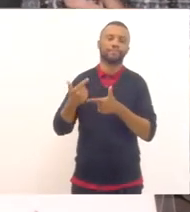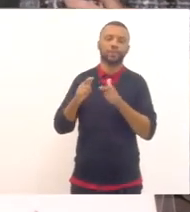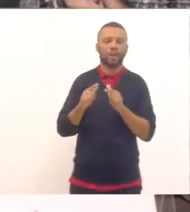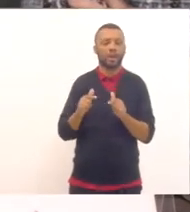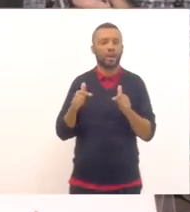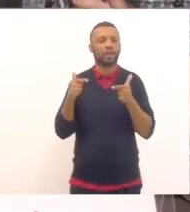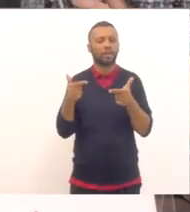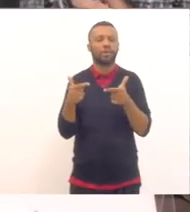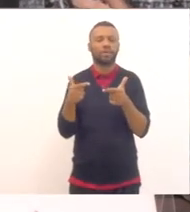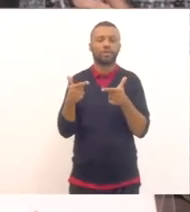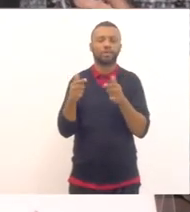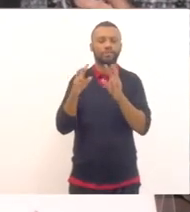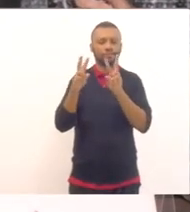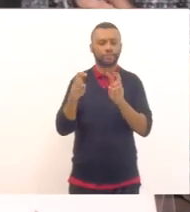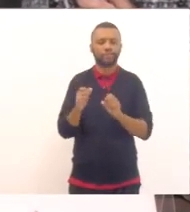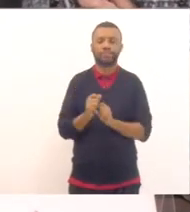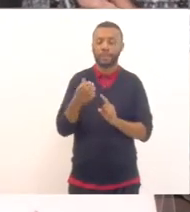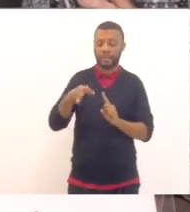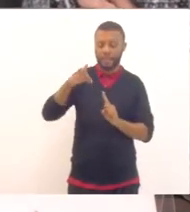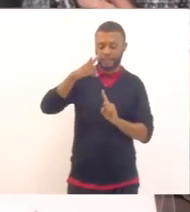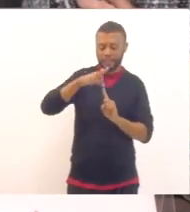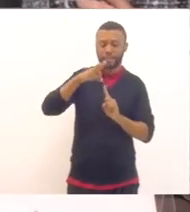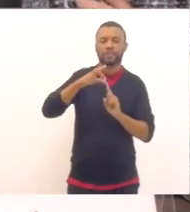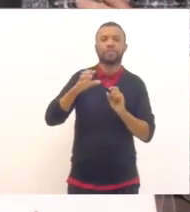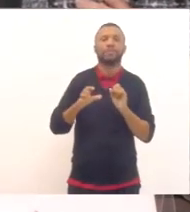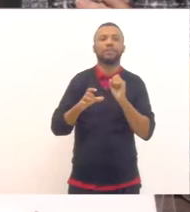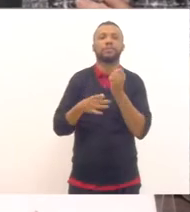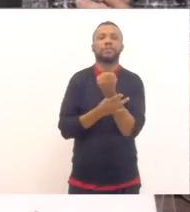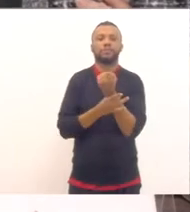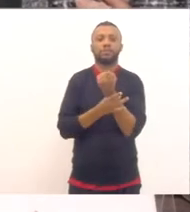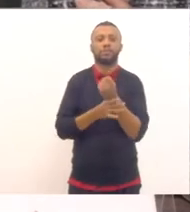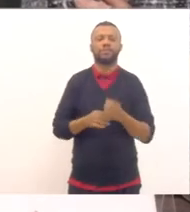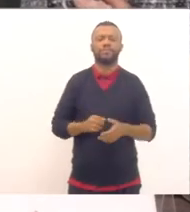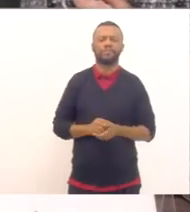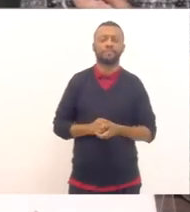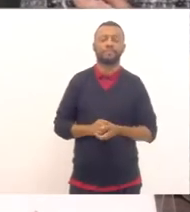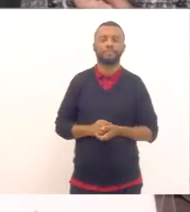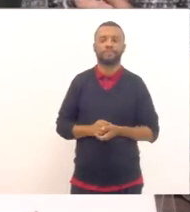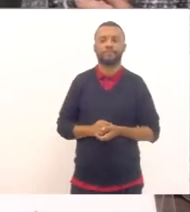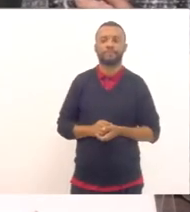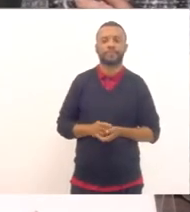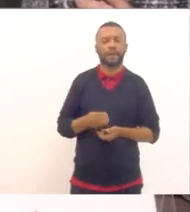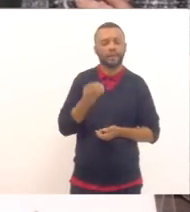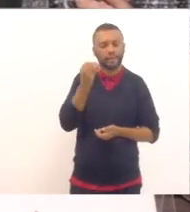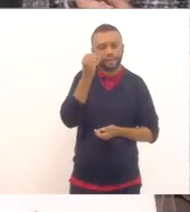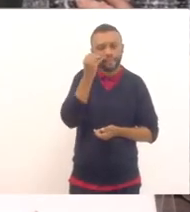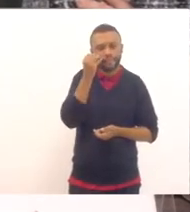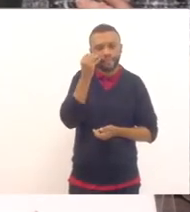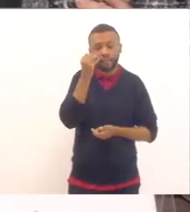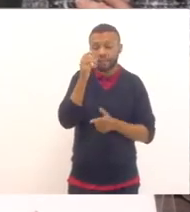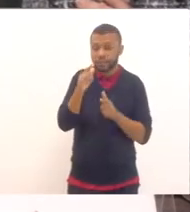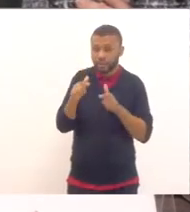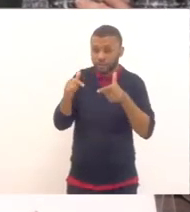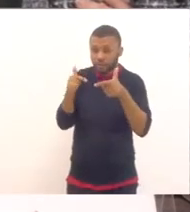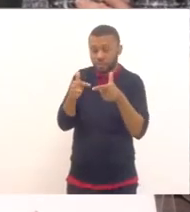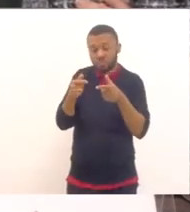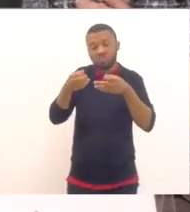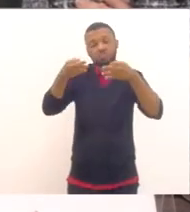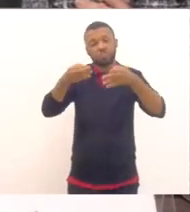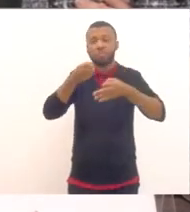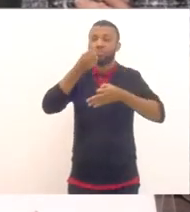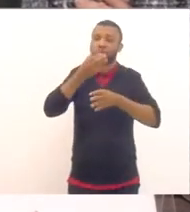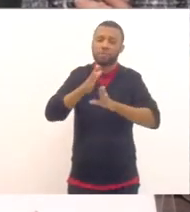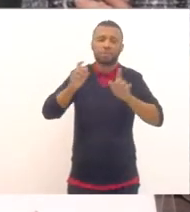alterações chamada Estação segura verifico que são operações válidas